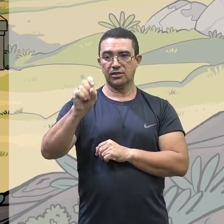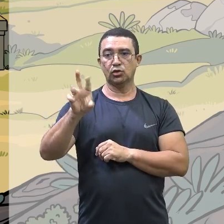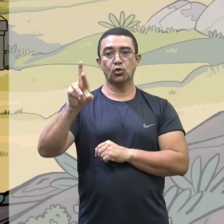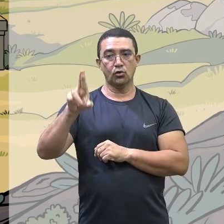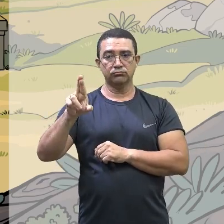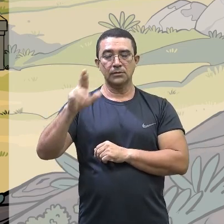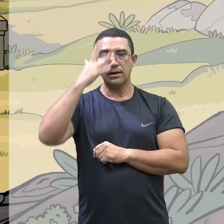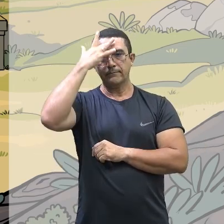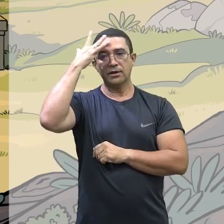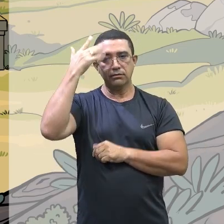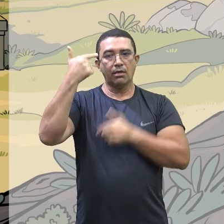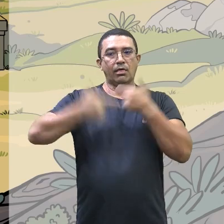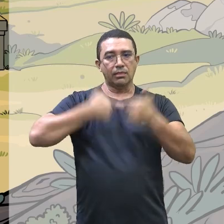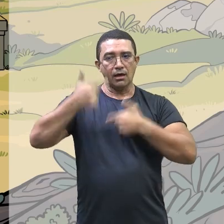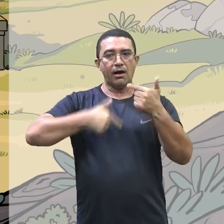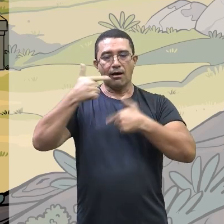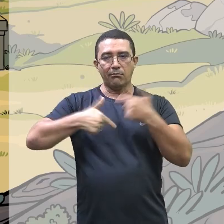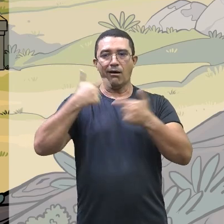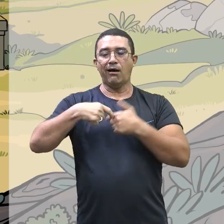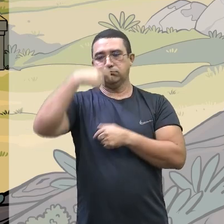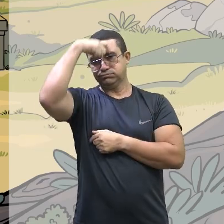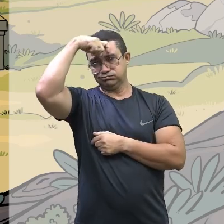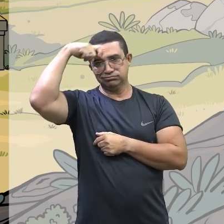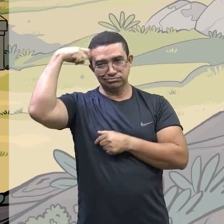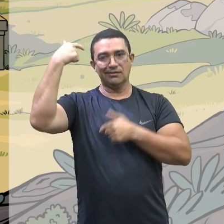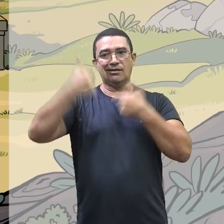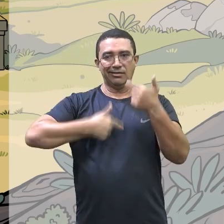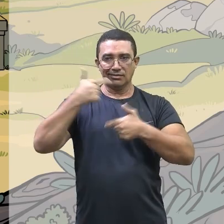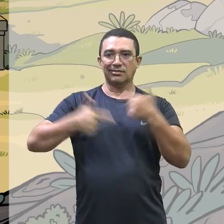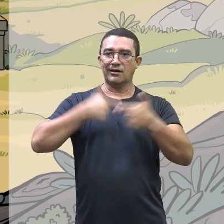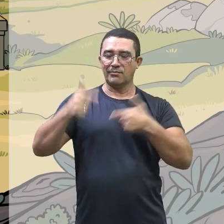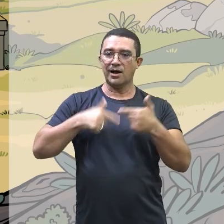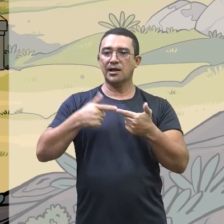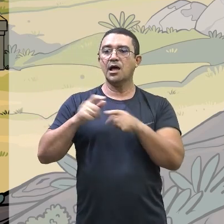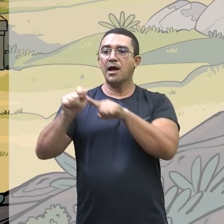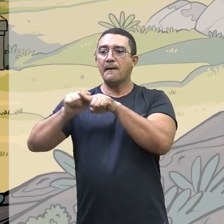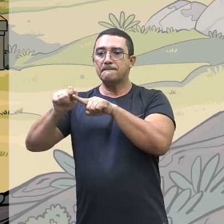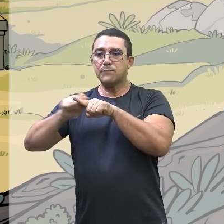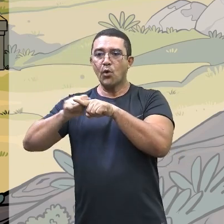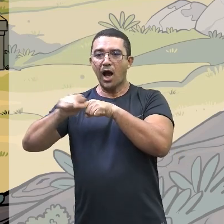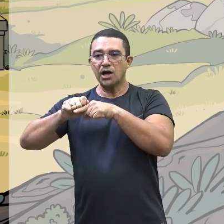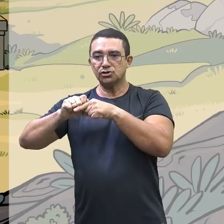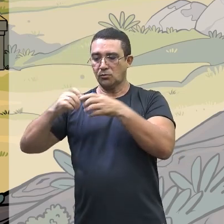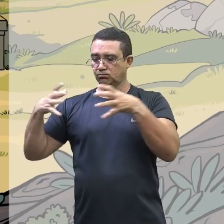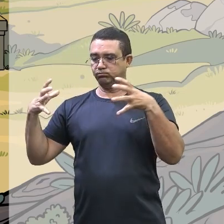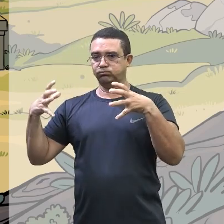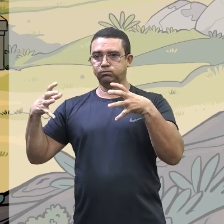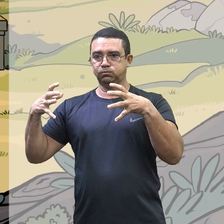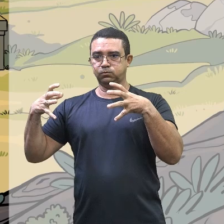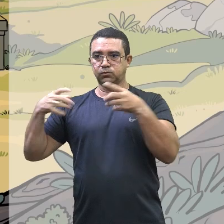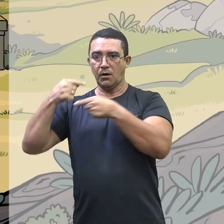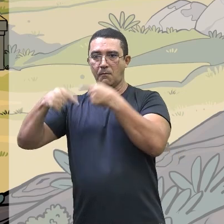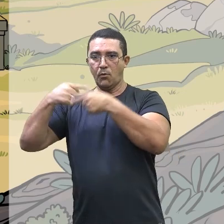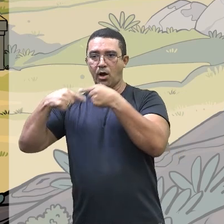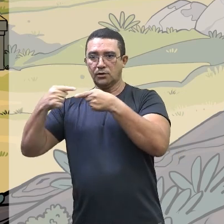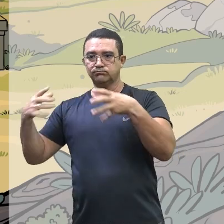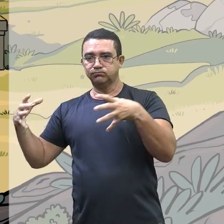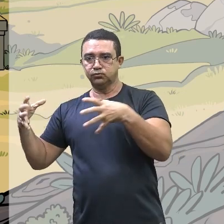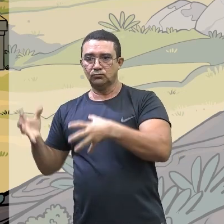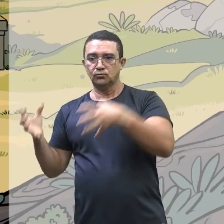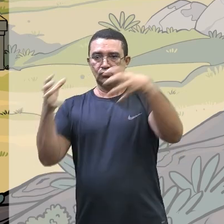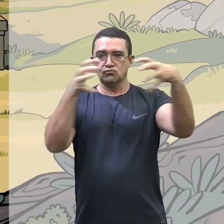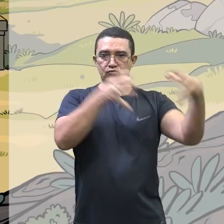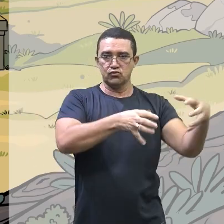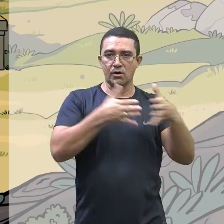lá o látex, né, já embarcando lá a borracha para enviar aí o ouro da